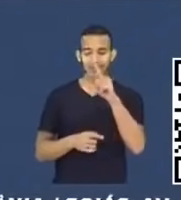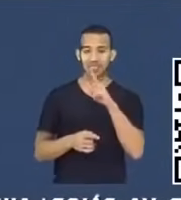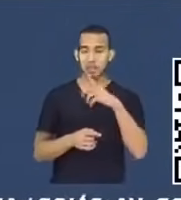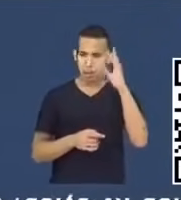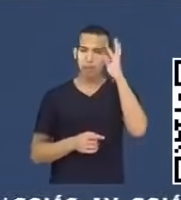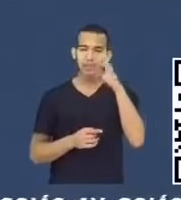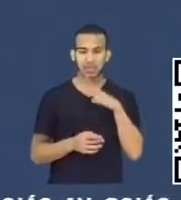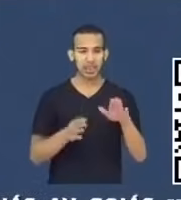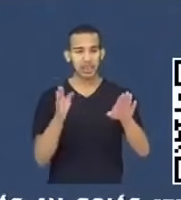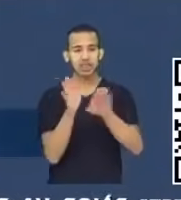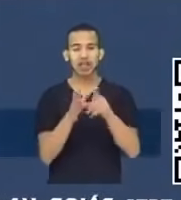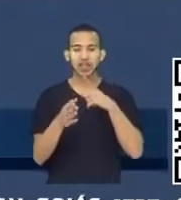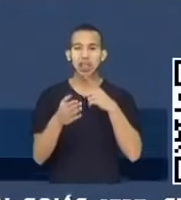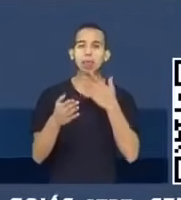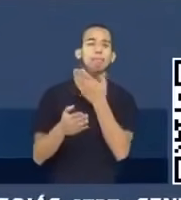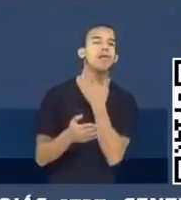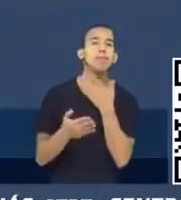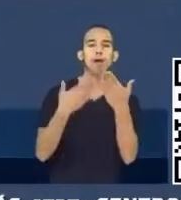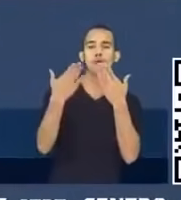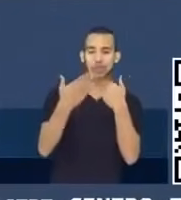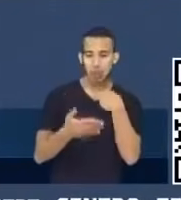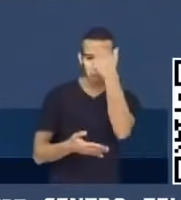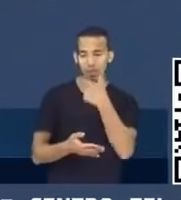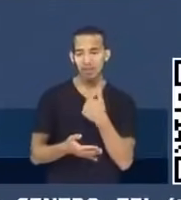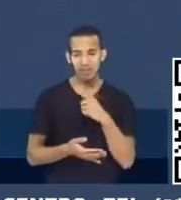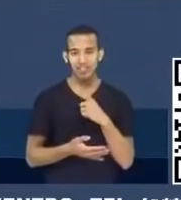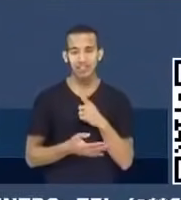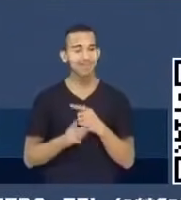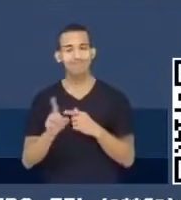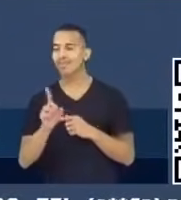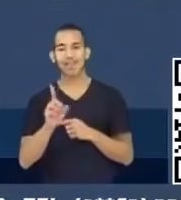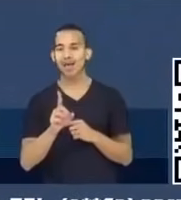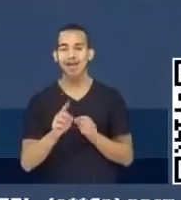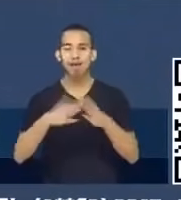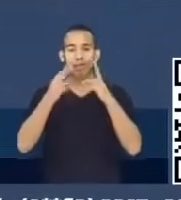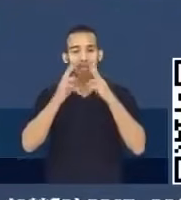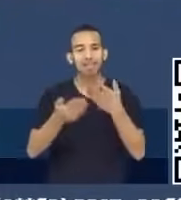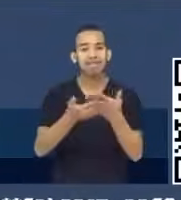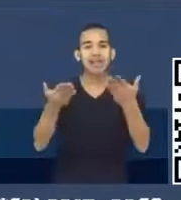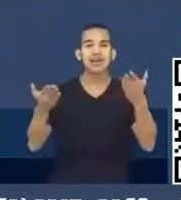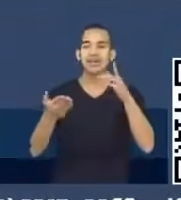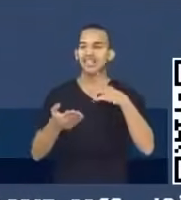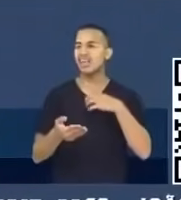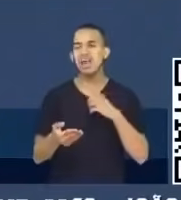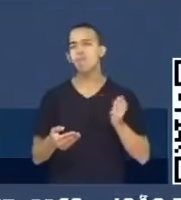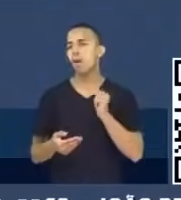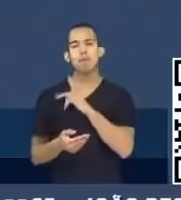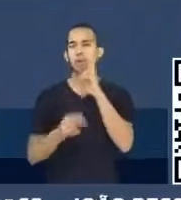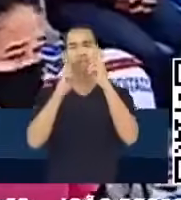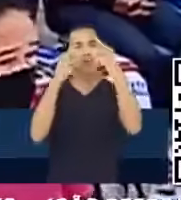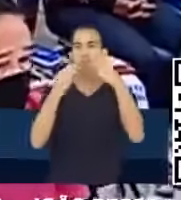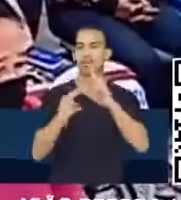imaginou que ia chegar que ia bater um papo comigo assim não quando chegar viu deve tá mais atenção ela possa nem vai me ver aqui